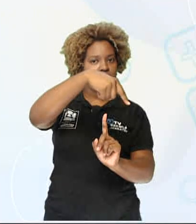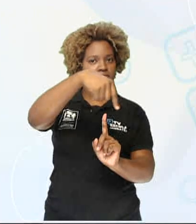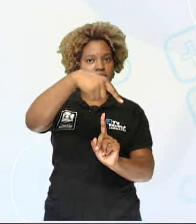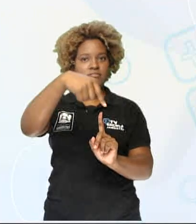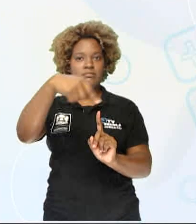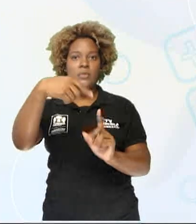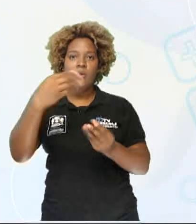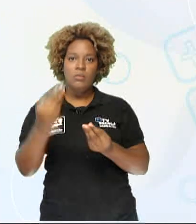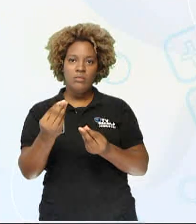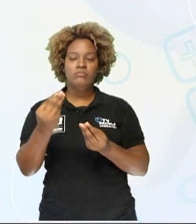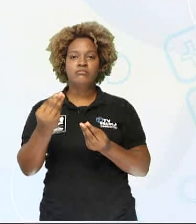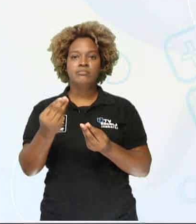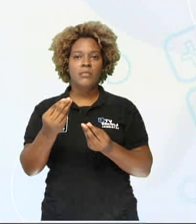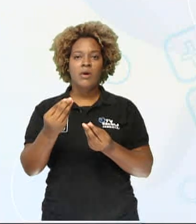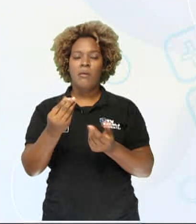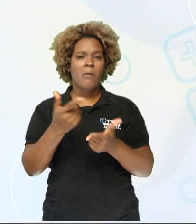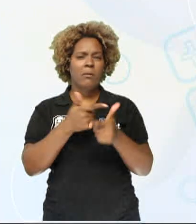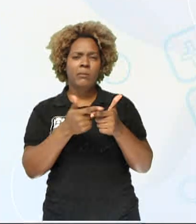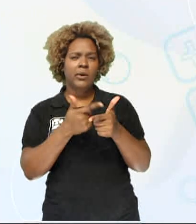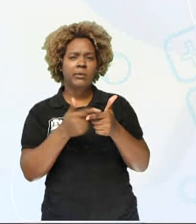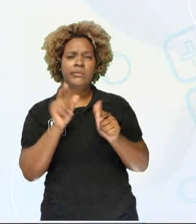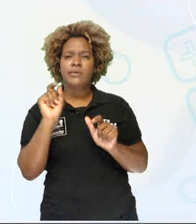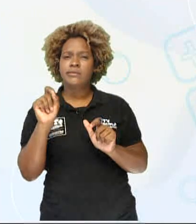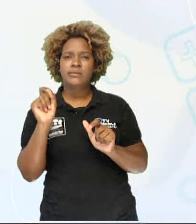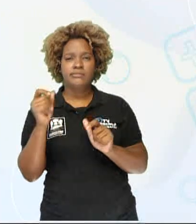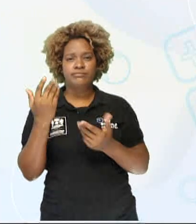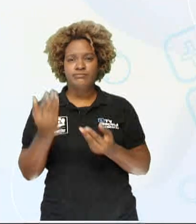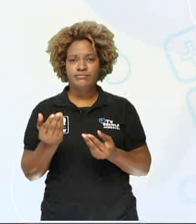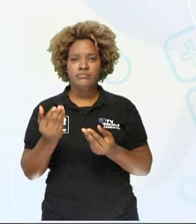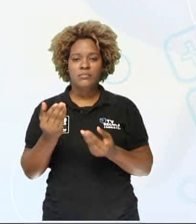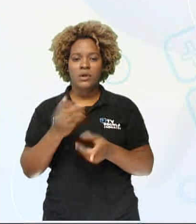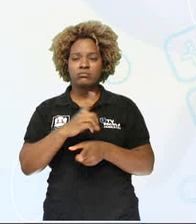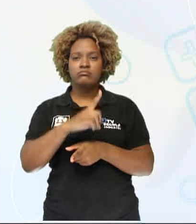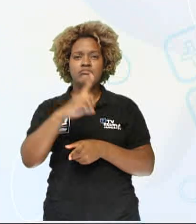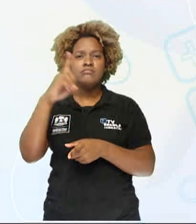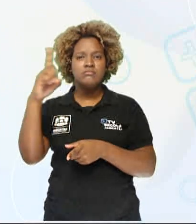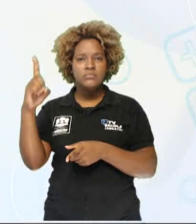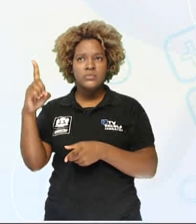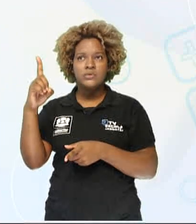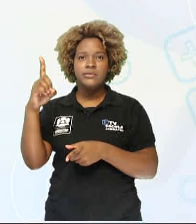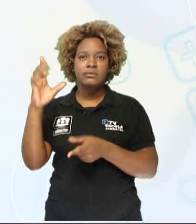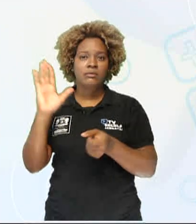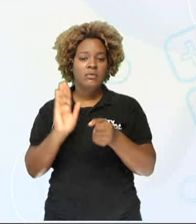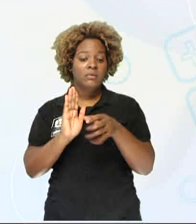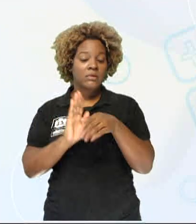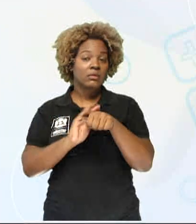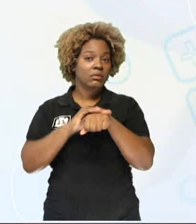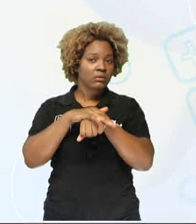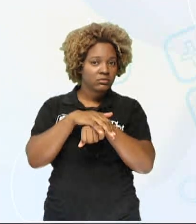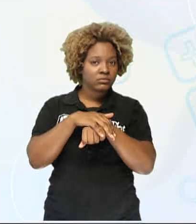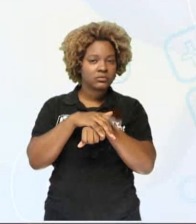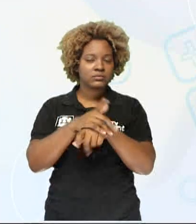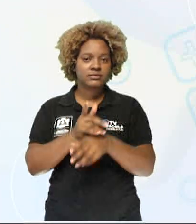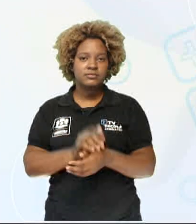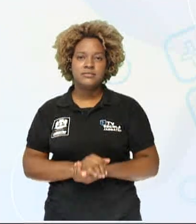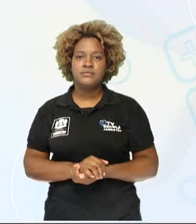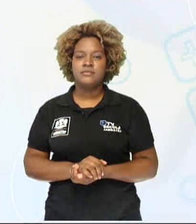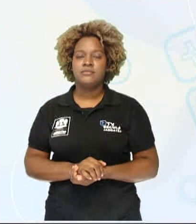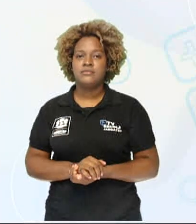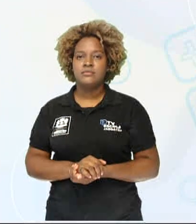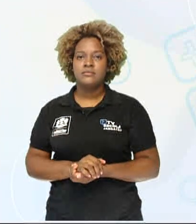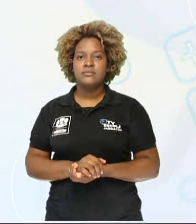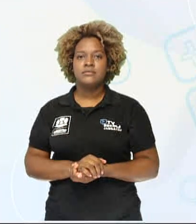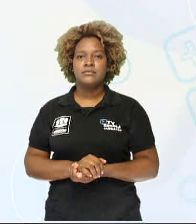principal consequência desse movimento é a sucessão dos dias e das noites. A